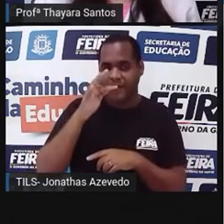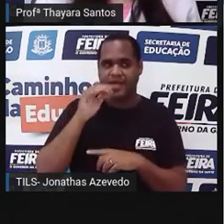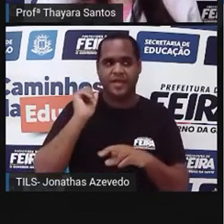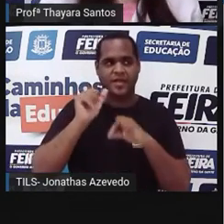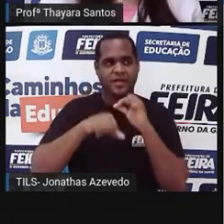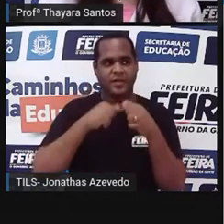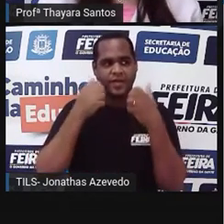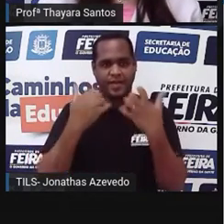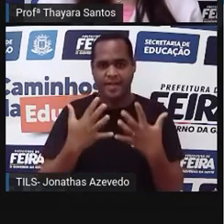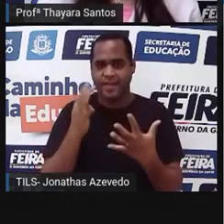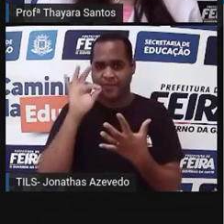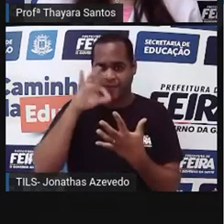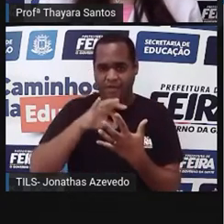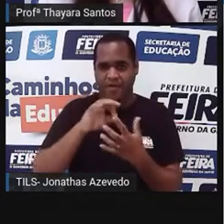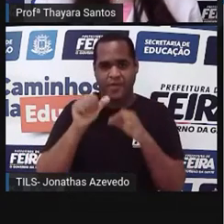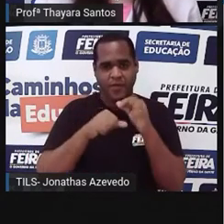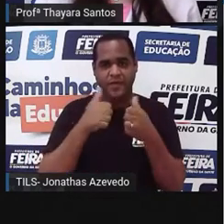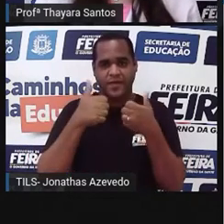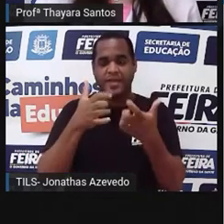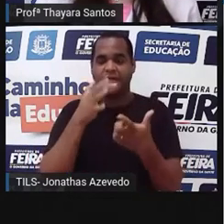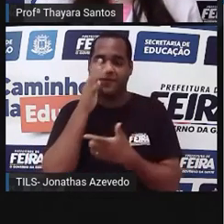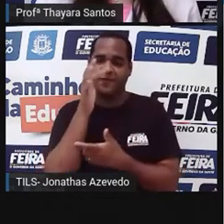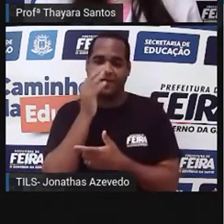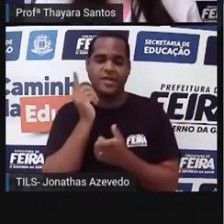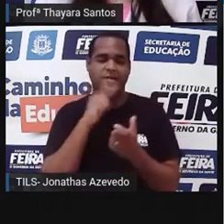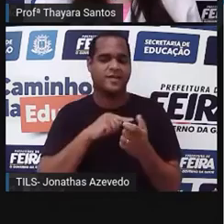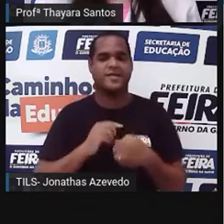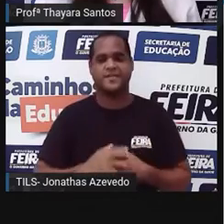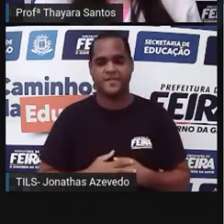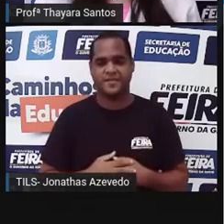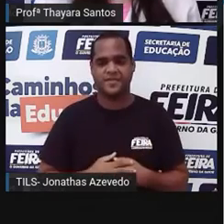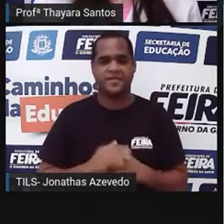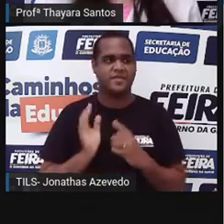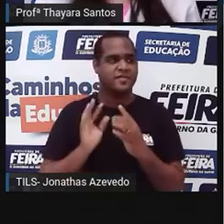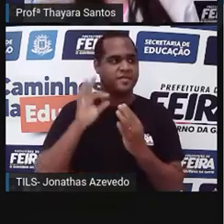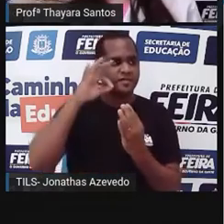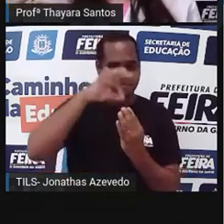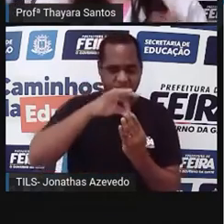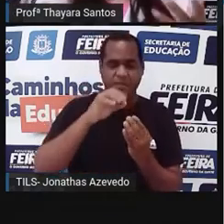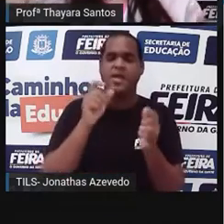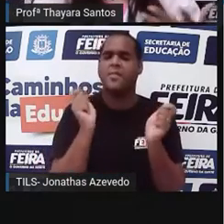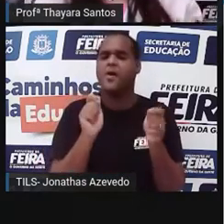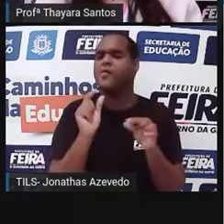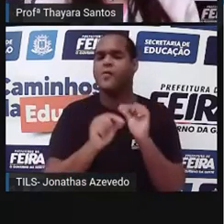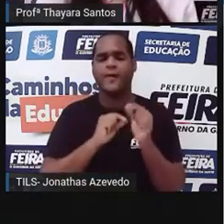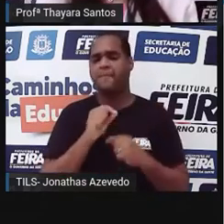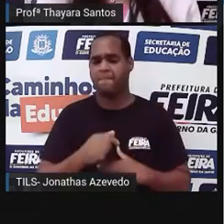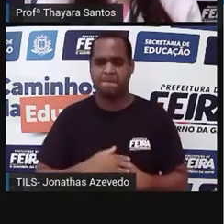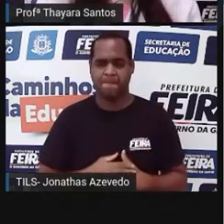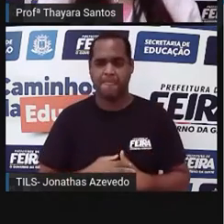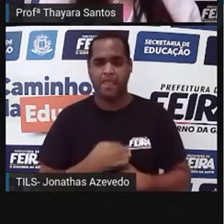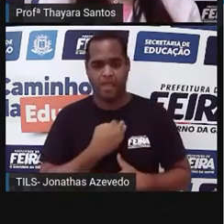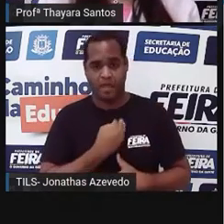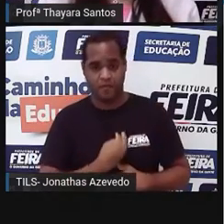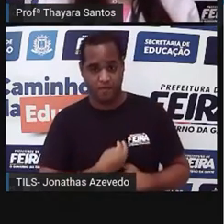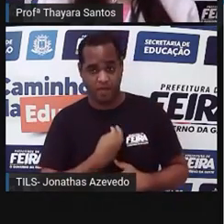pólen para fecundar essa outra flor. Então, a polinização faz isso. E o que é que a gente tem a ver com esse processo de polinização,